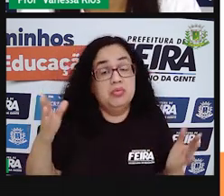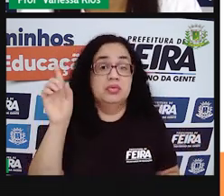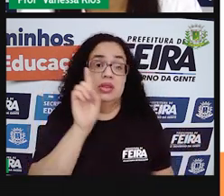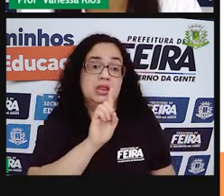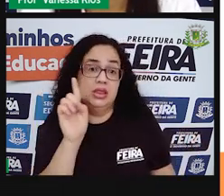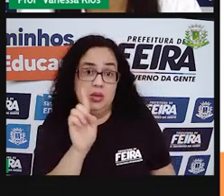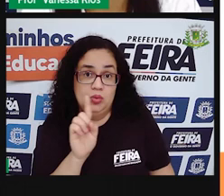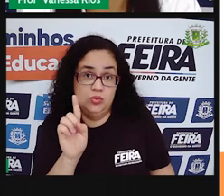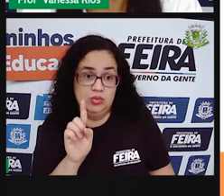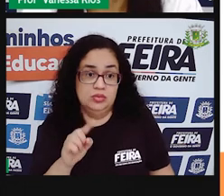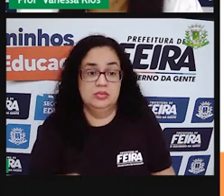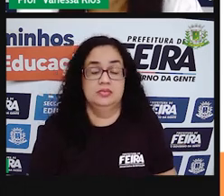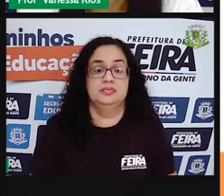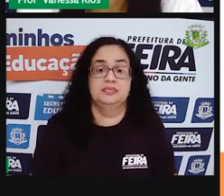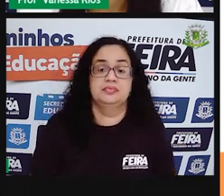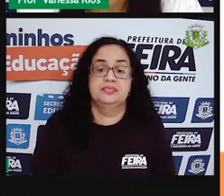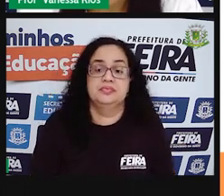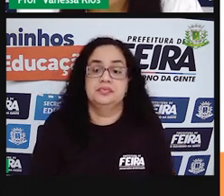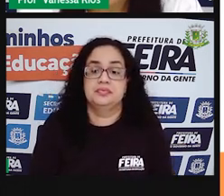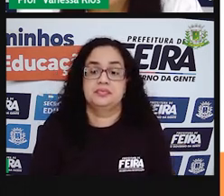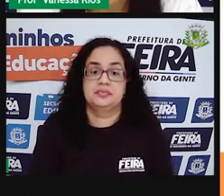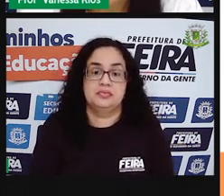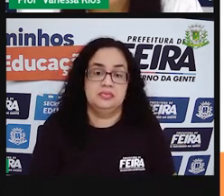para determinado fim.